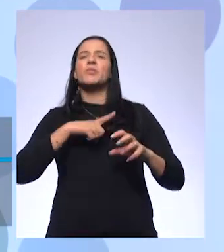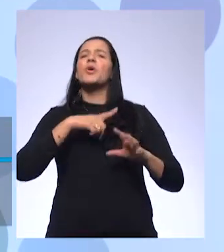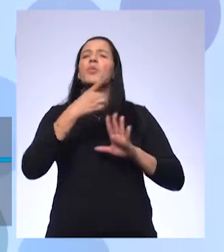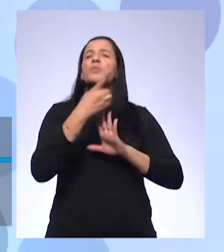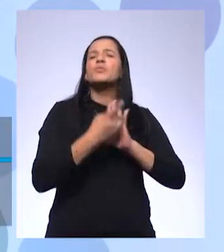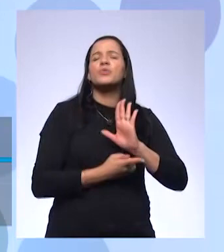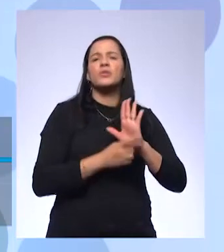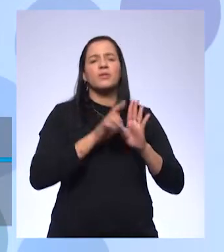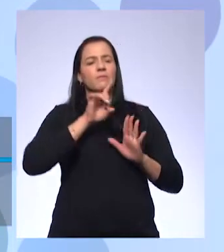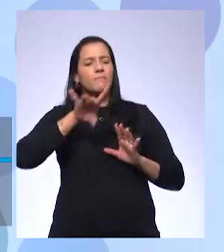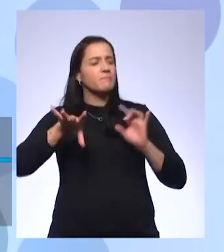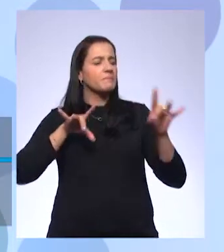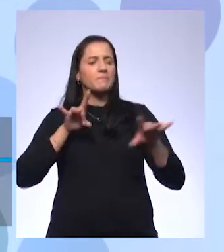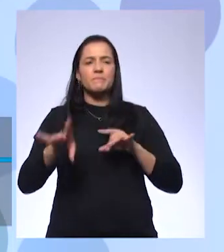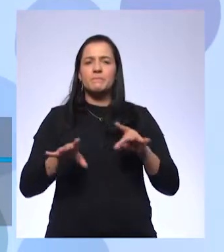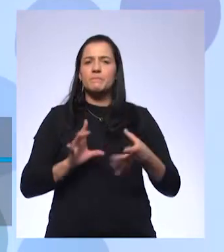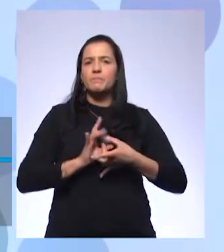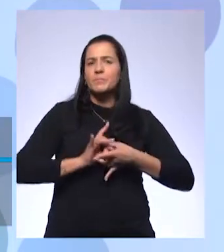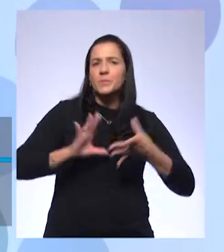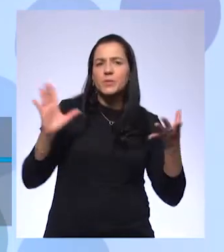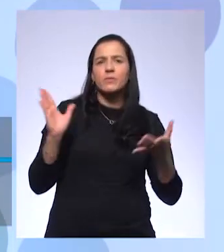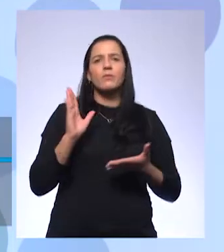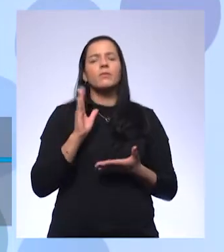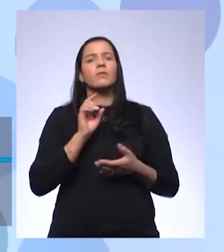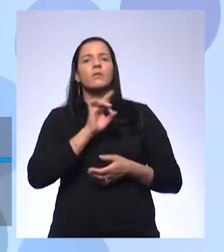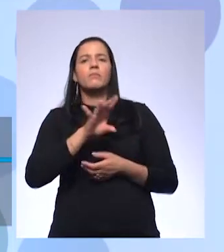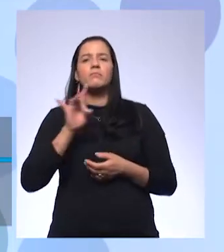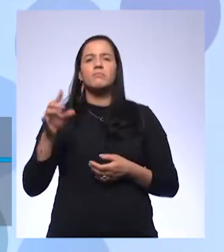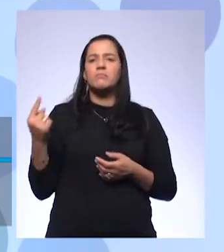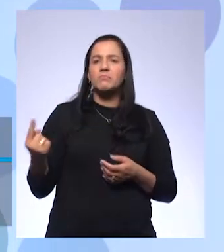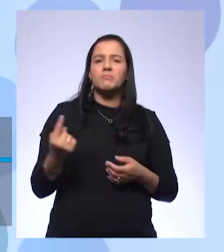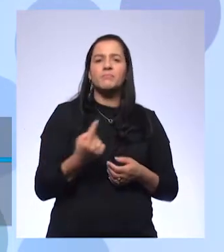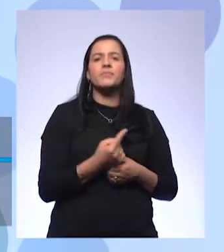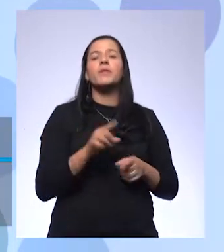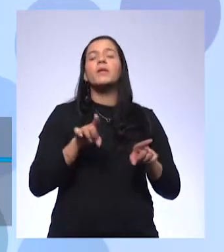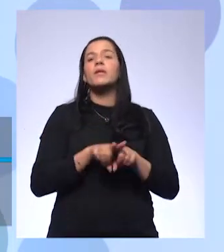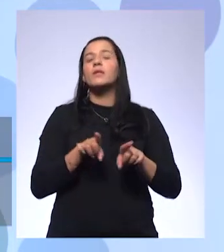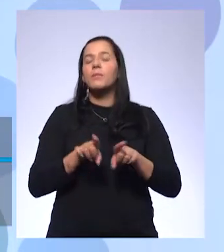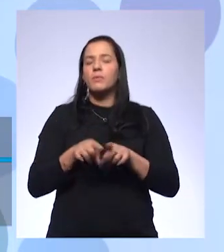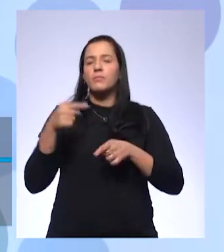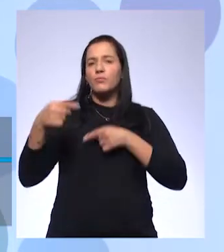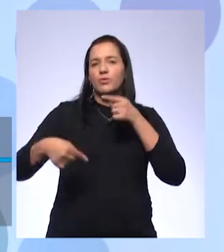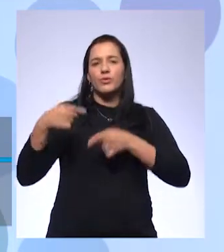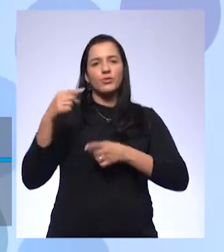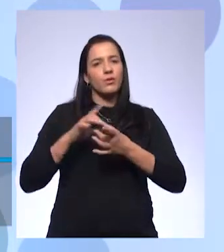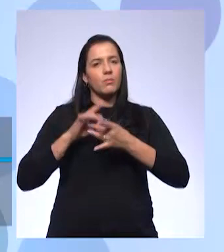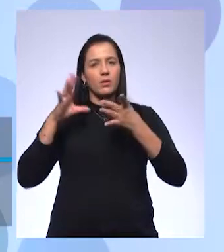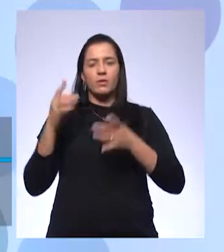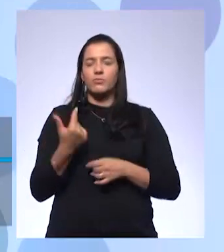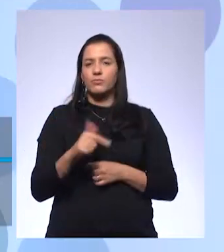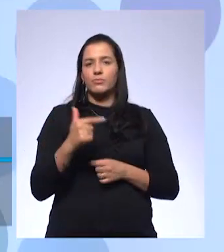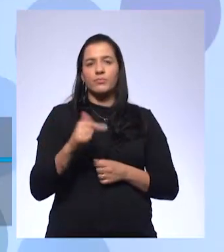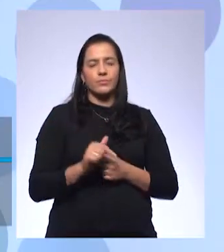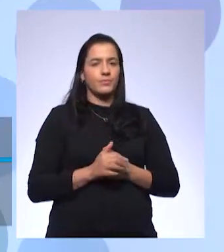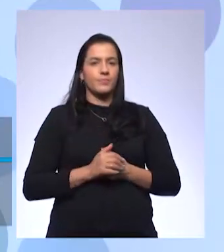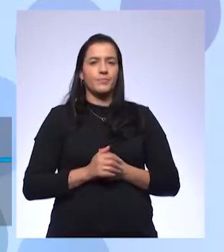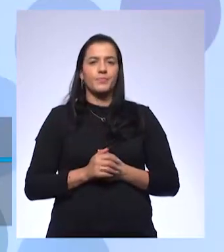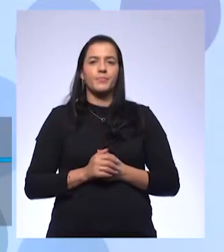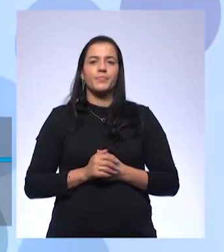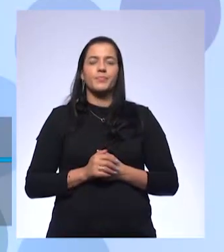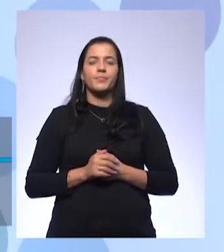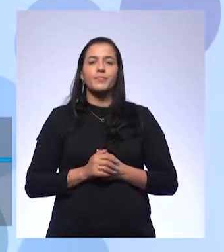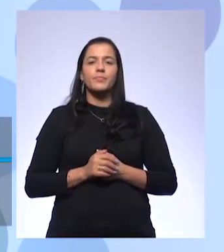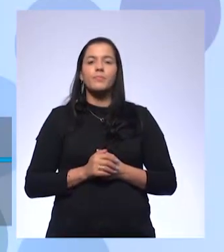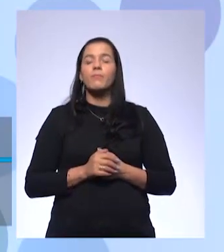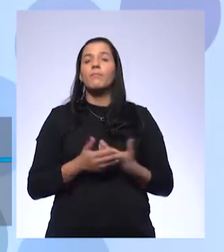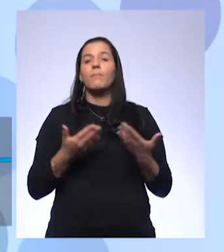direitos individuais, de liberdades individuais e políticas também, tá? Então, foi um